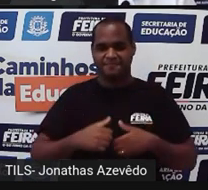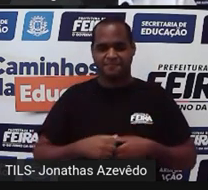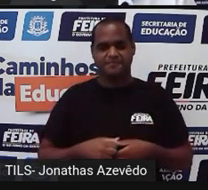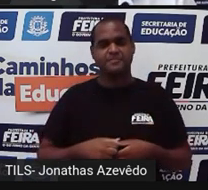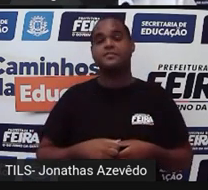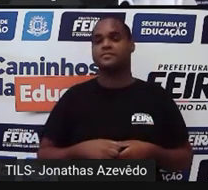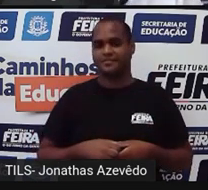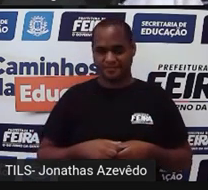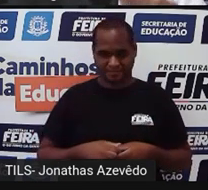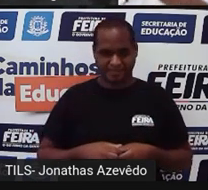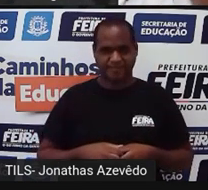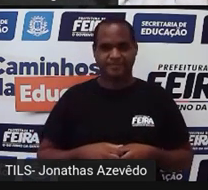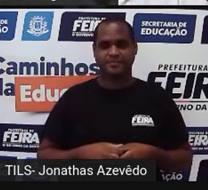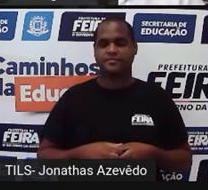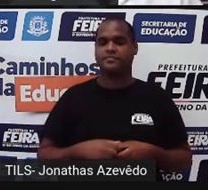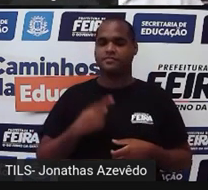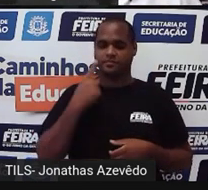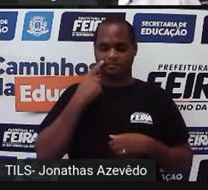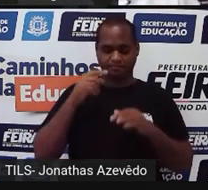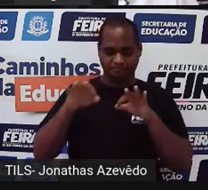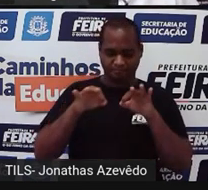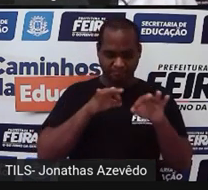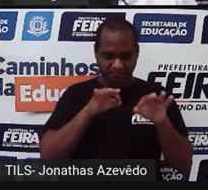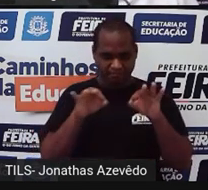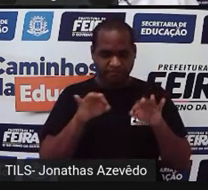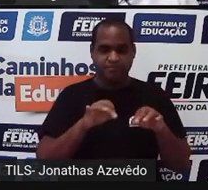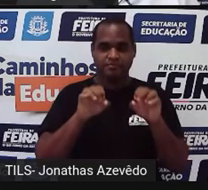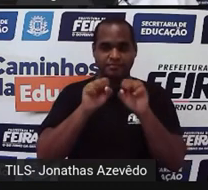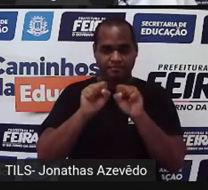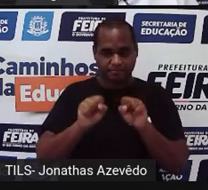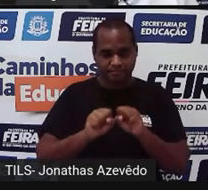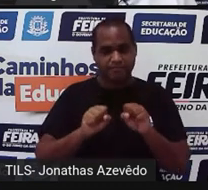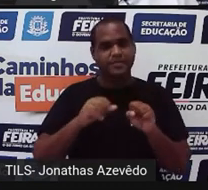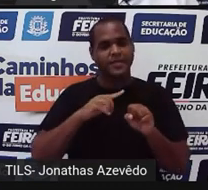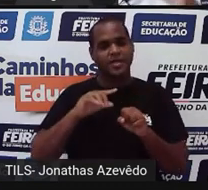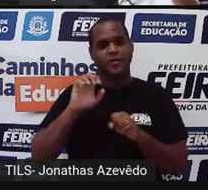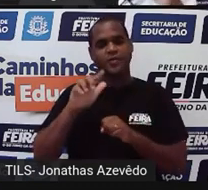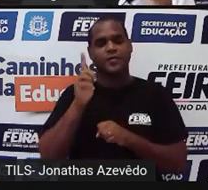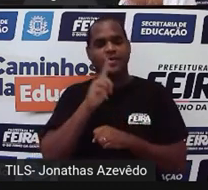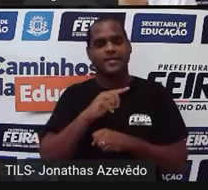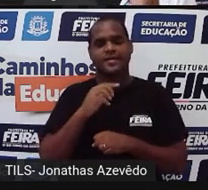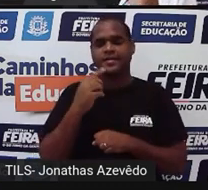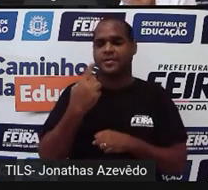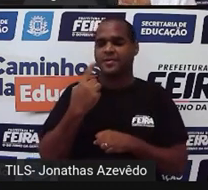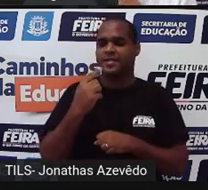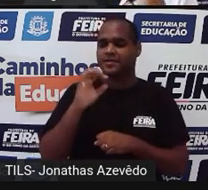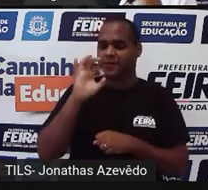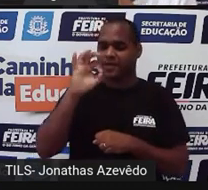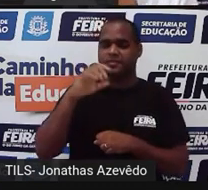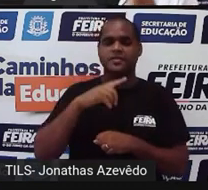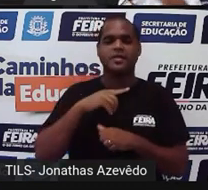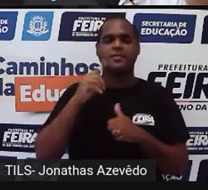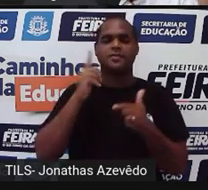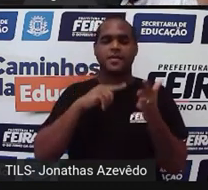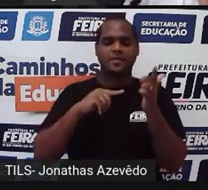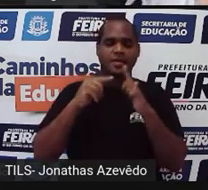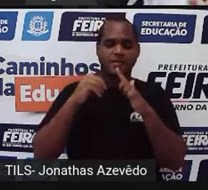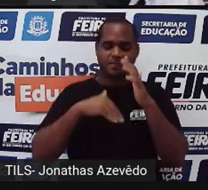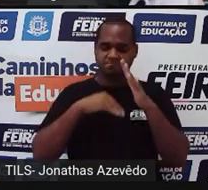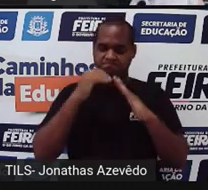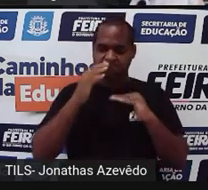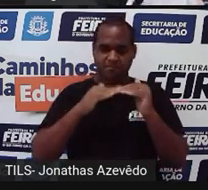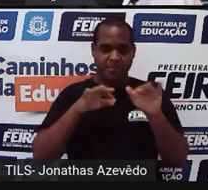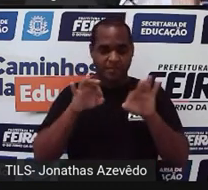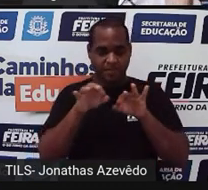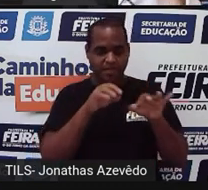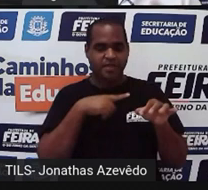E montado esse sistema com essas equações, o método que a gente vai usar para resolver esse